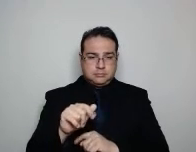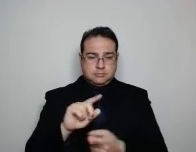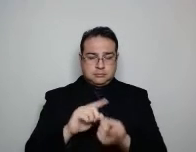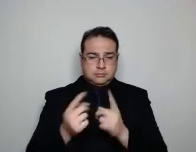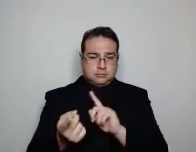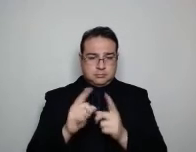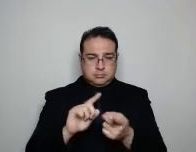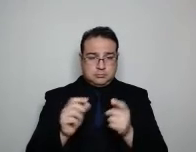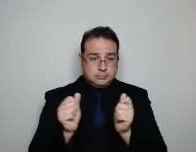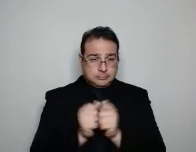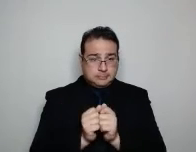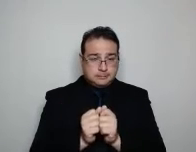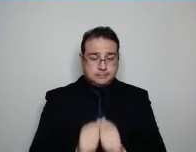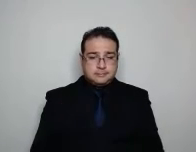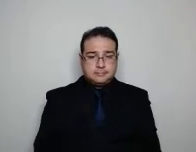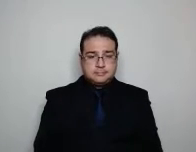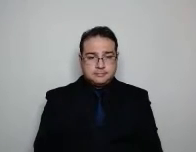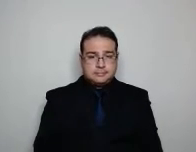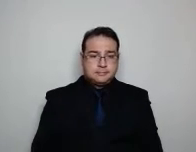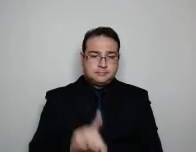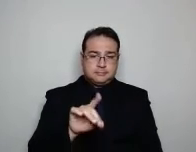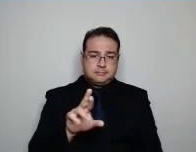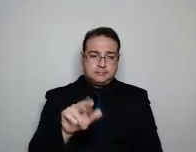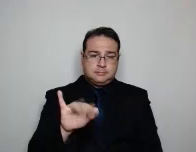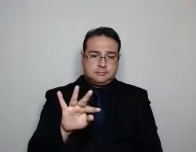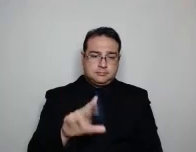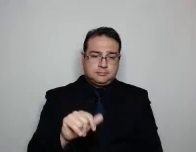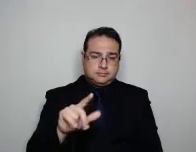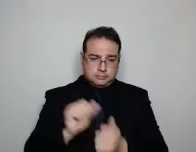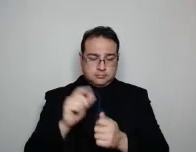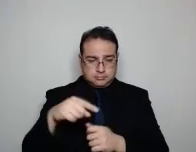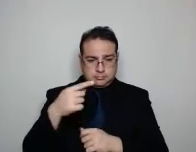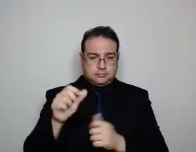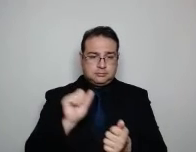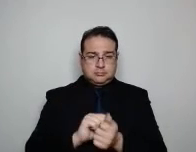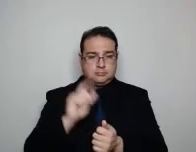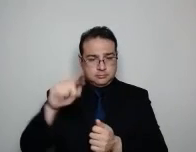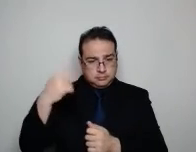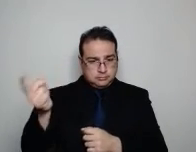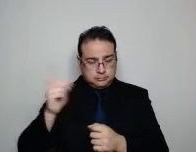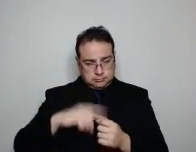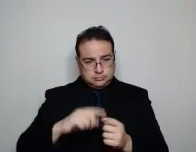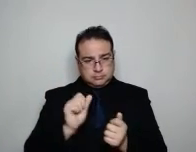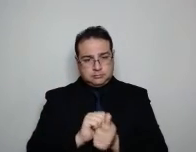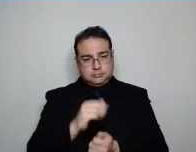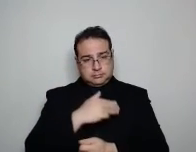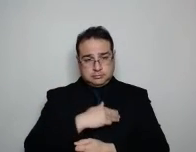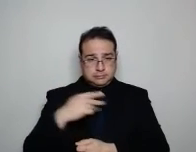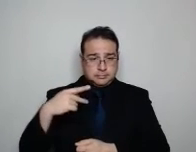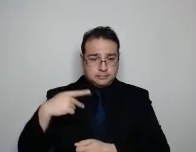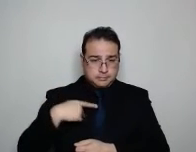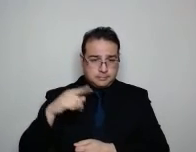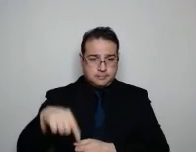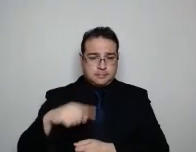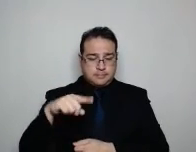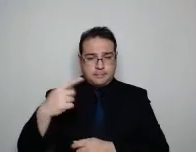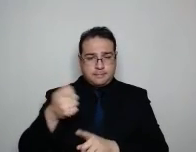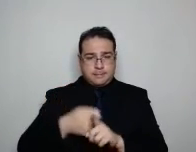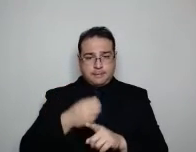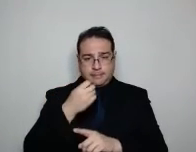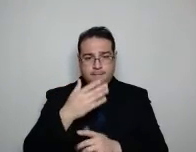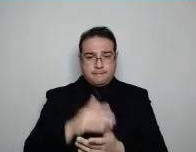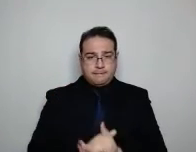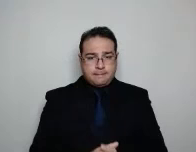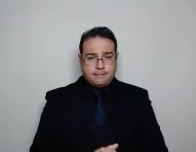Então é a doutora Sayonara que deverá estar aqui. Na representação do Ministério Público próximo mês. Né? Tá certo, tá bom então. Tá então,